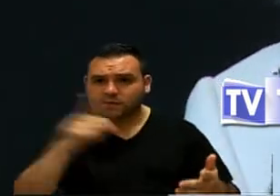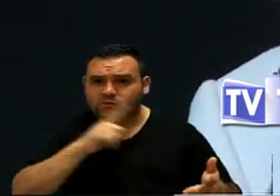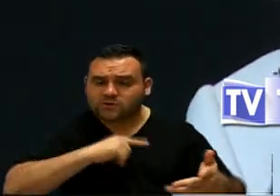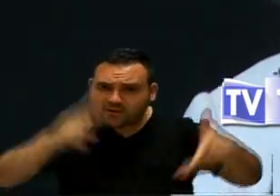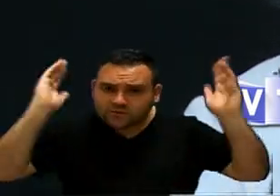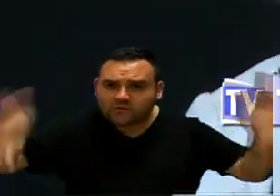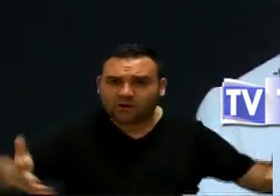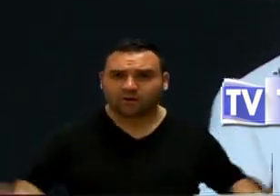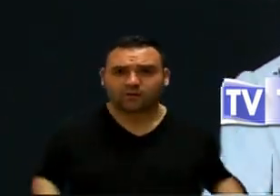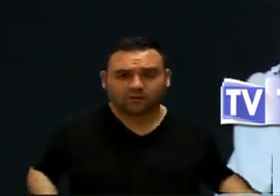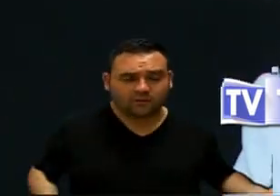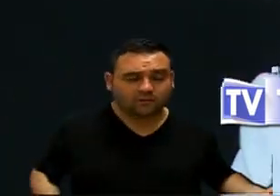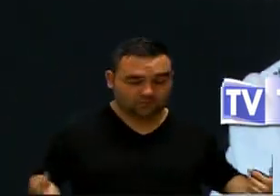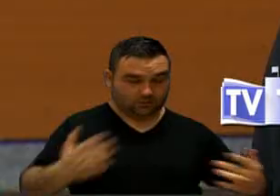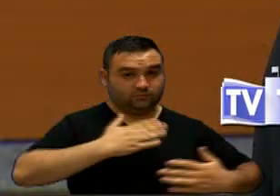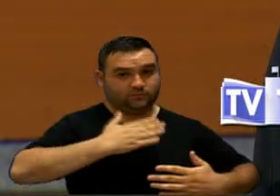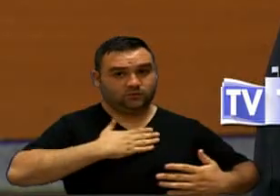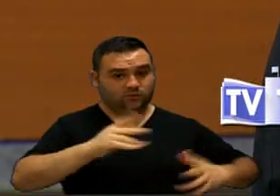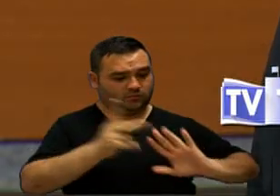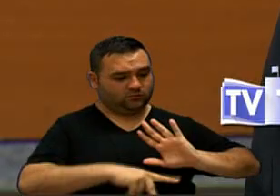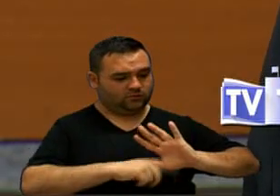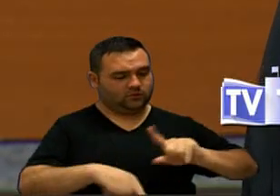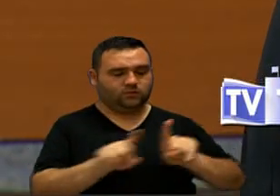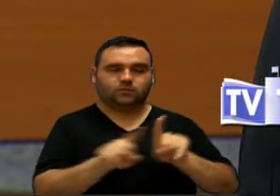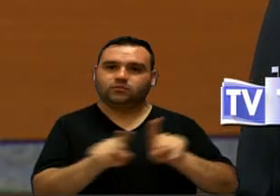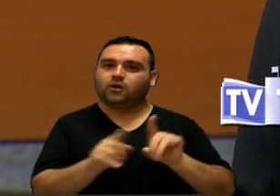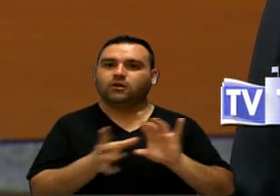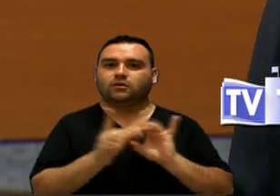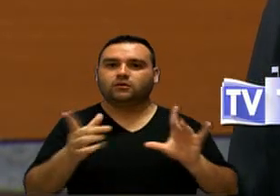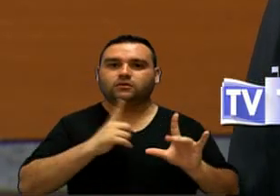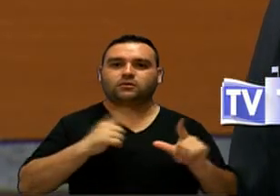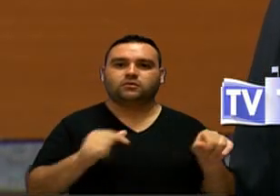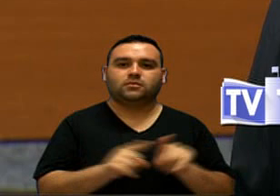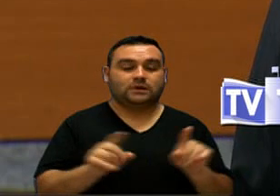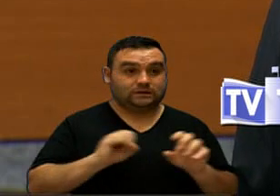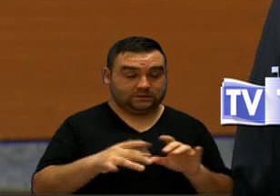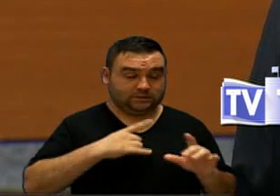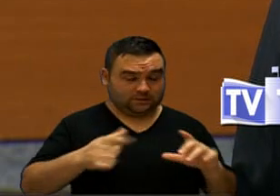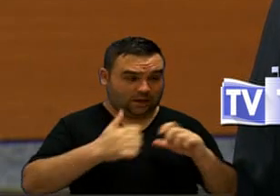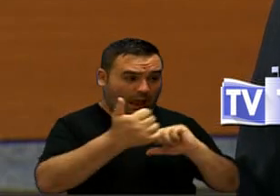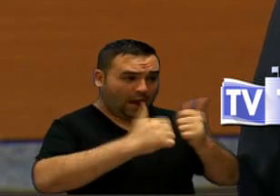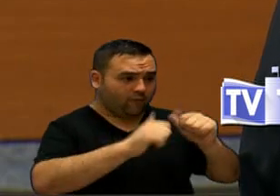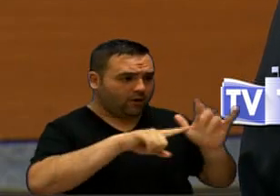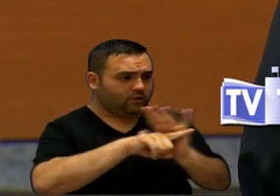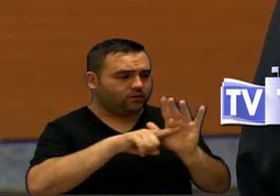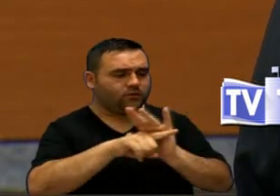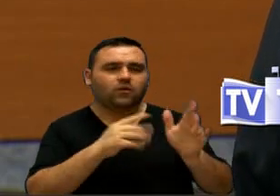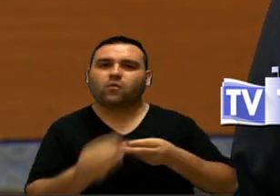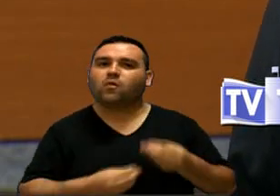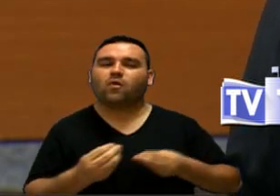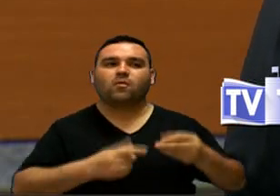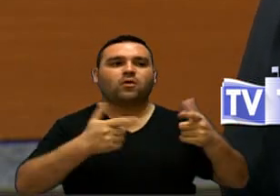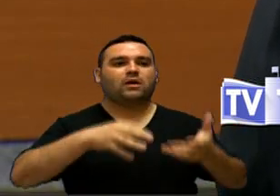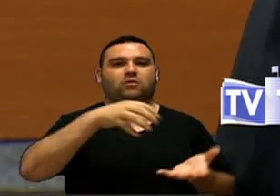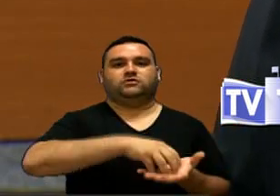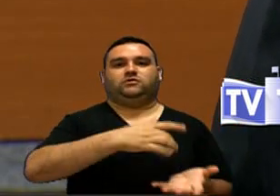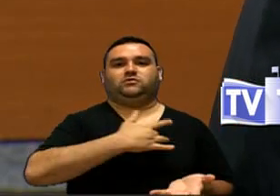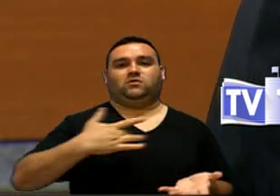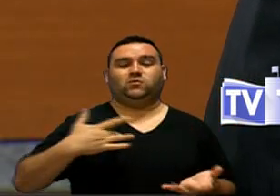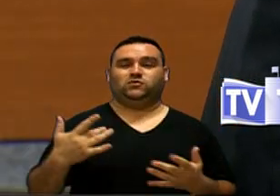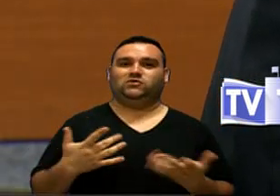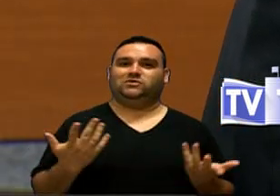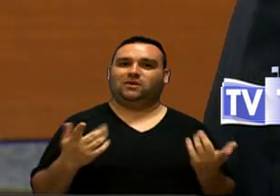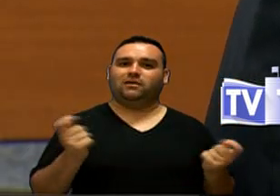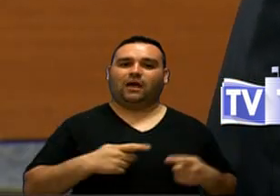E o meu projeto ainda permitia que se fizesse avaliação em centro de saúde, em